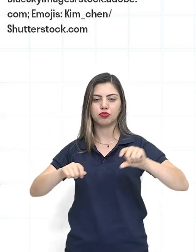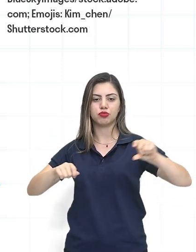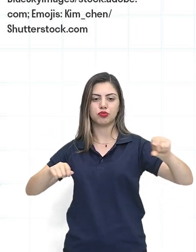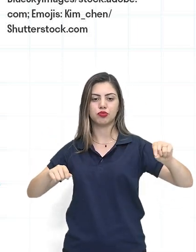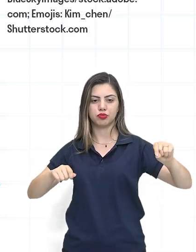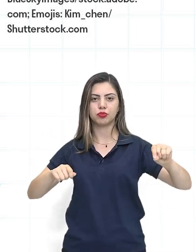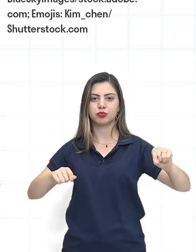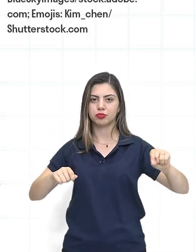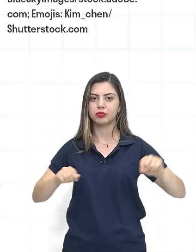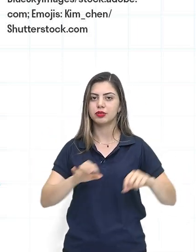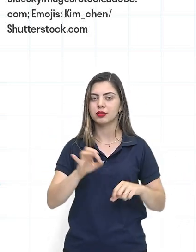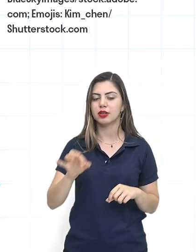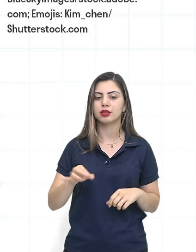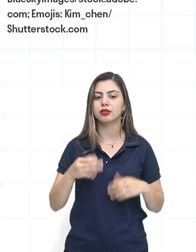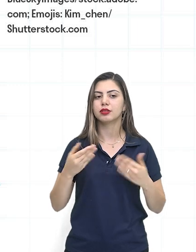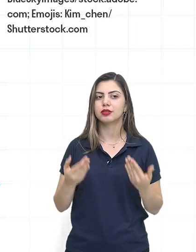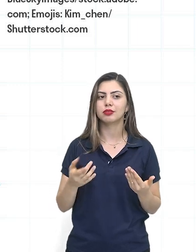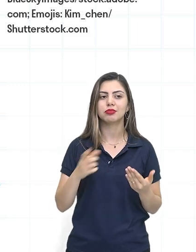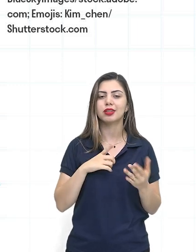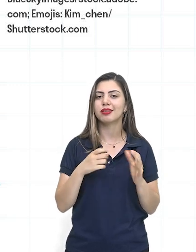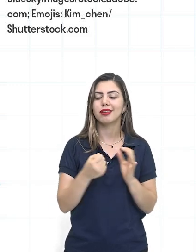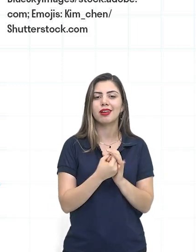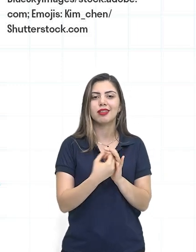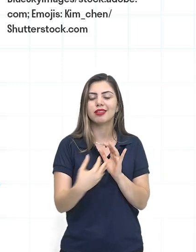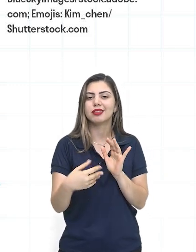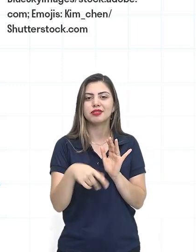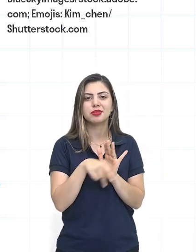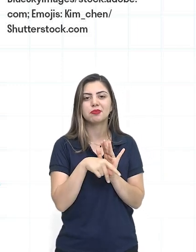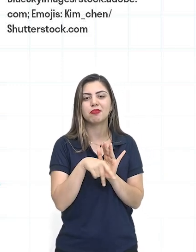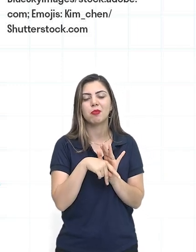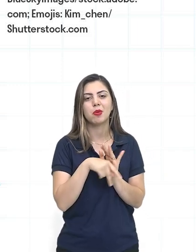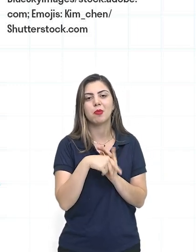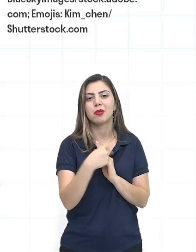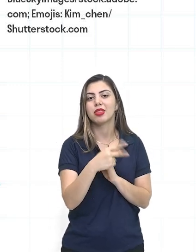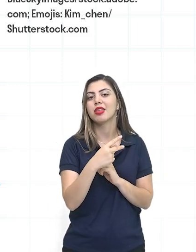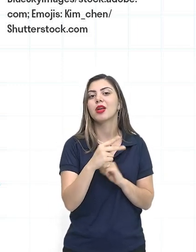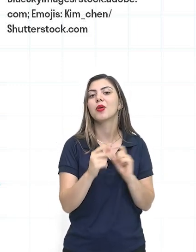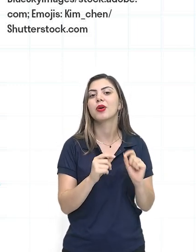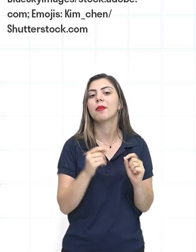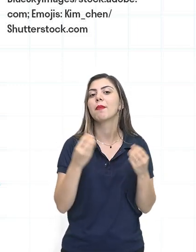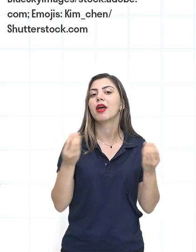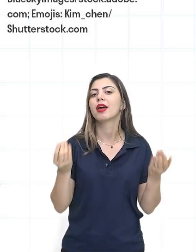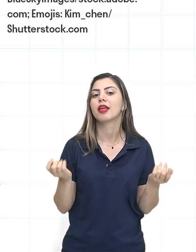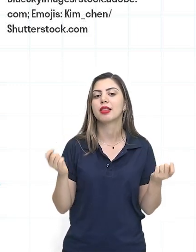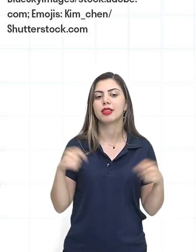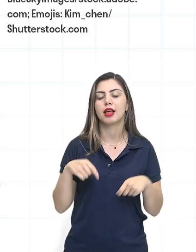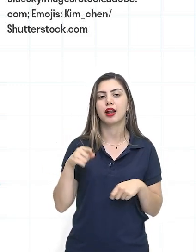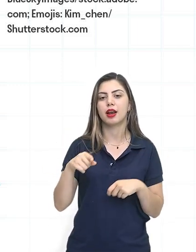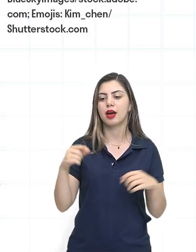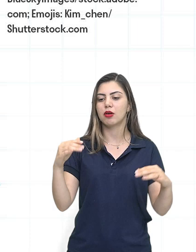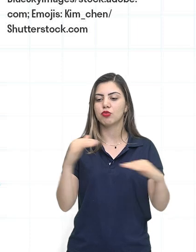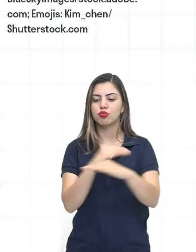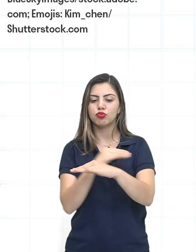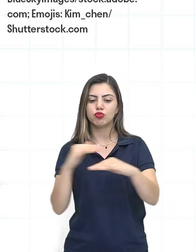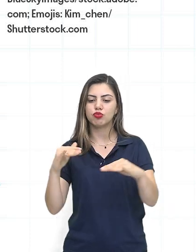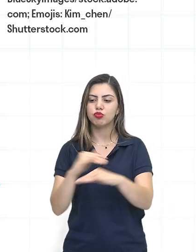mão. Então, observe que ele está caracterizado para o quê? Para organizar o